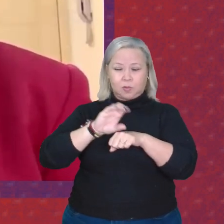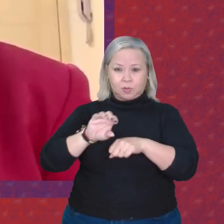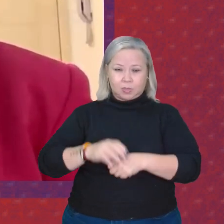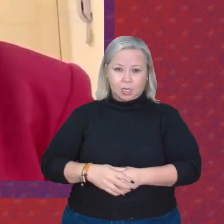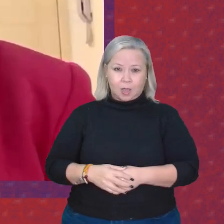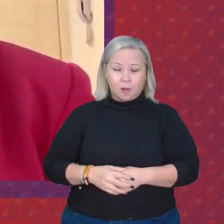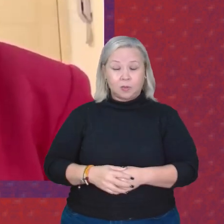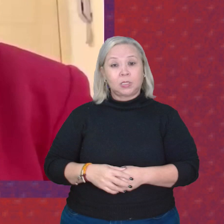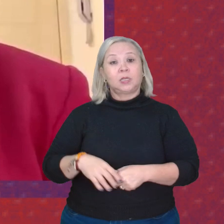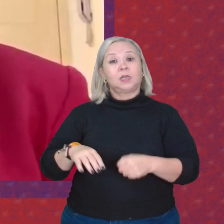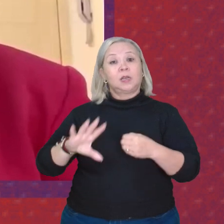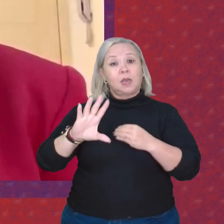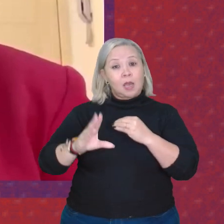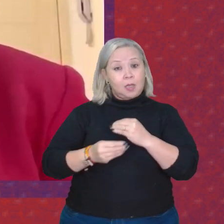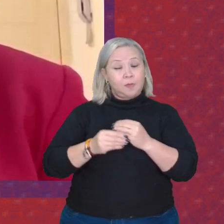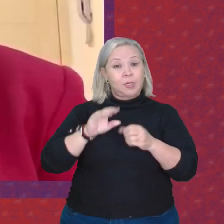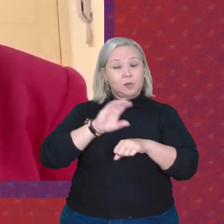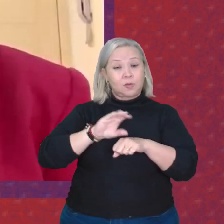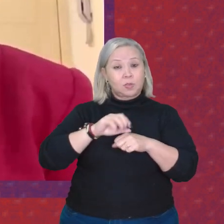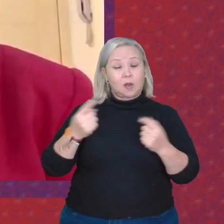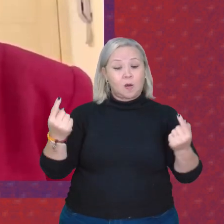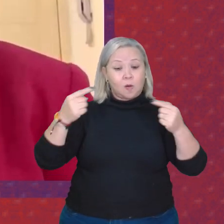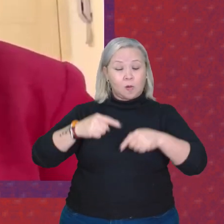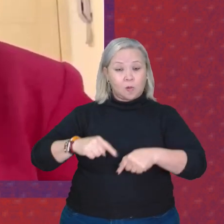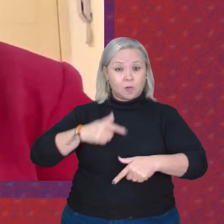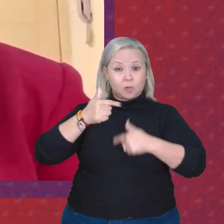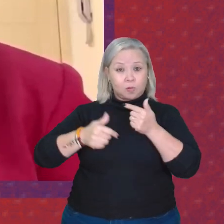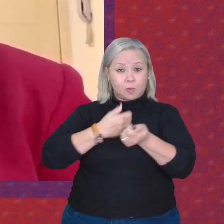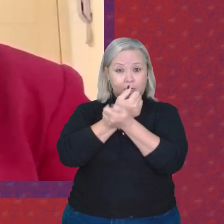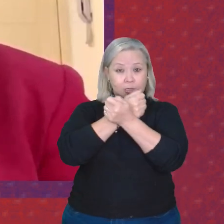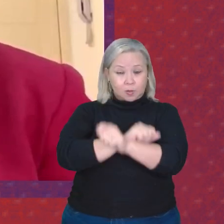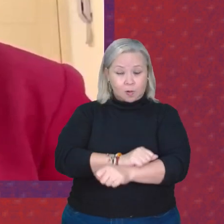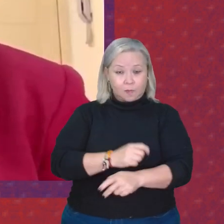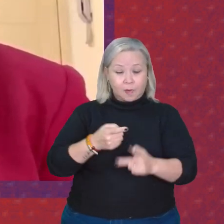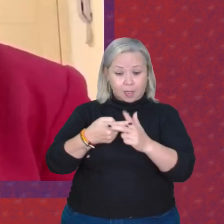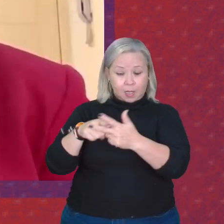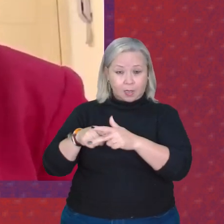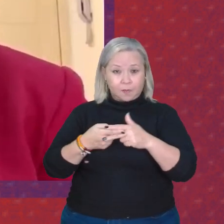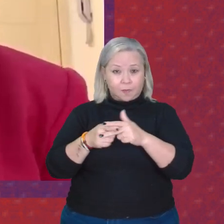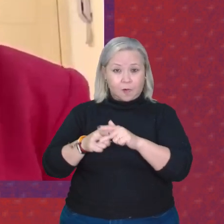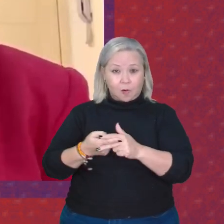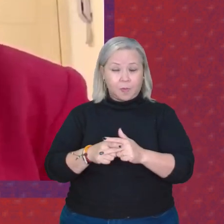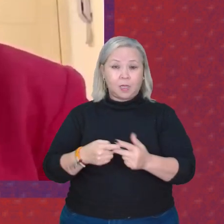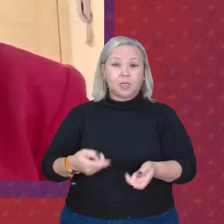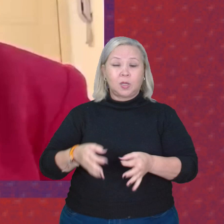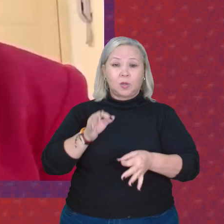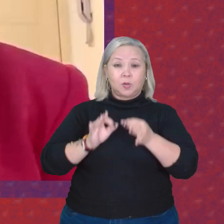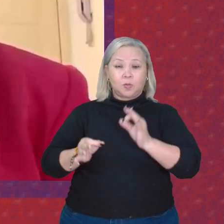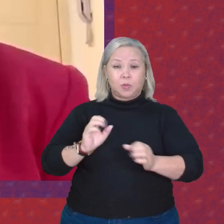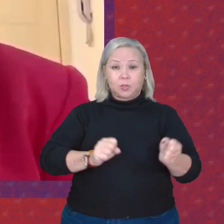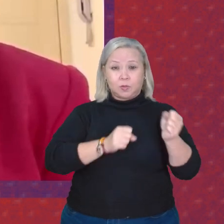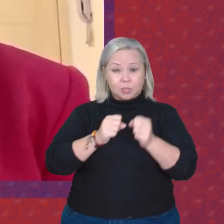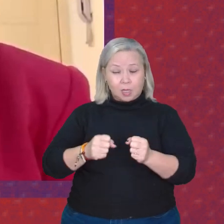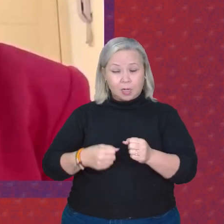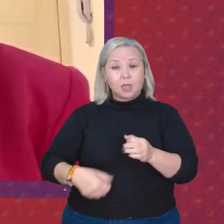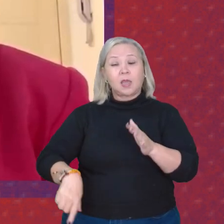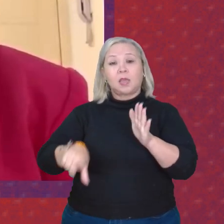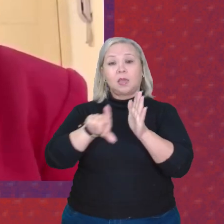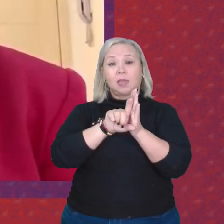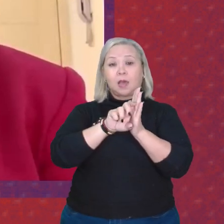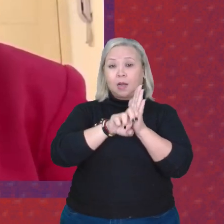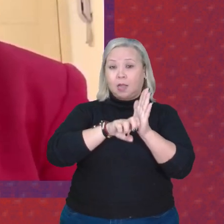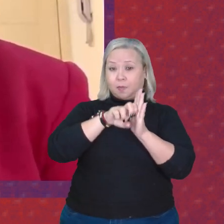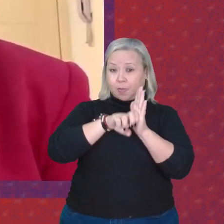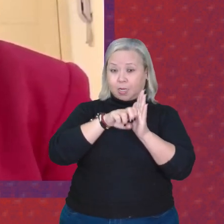trabalho escravo, da reforma do Poder Judiciário, a Lei Maria da Penha, que é um marco histórico, né, na luta das mulheres